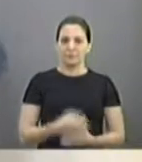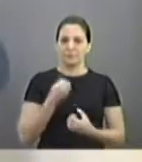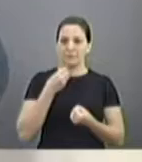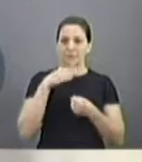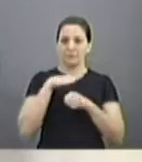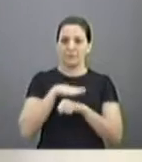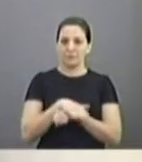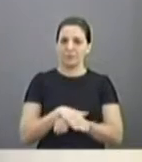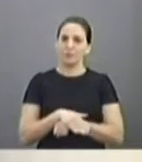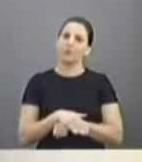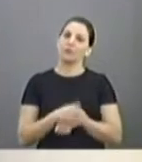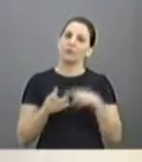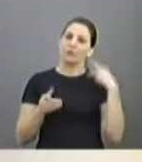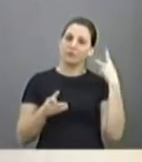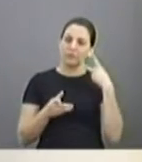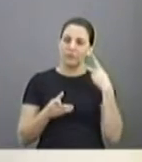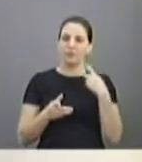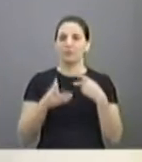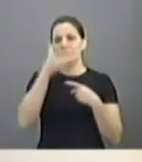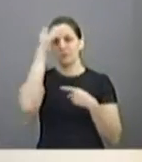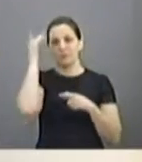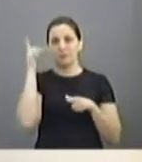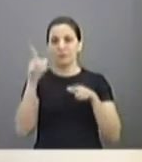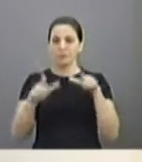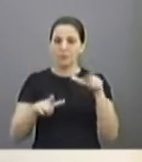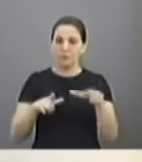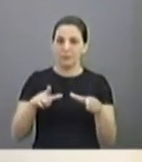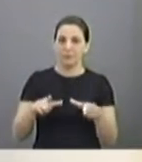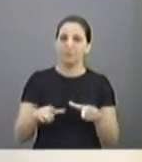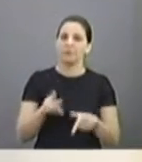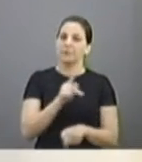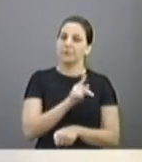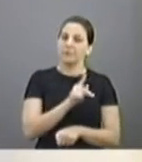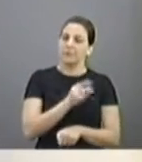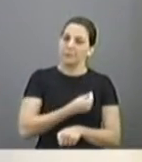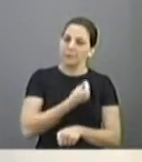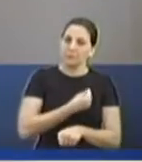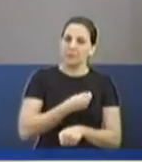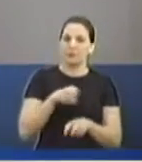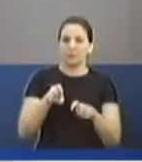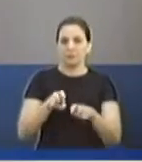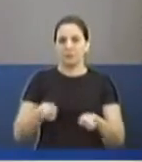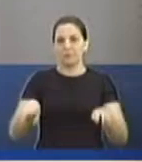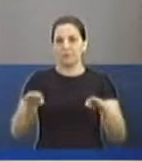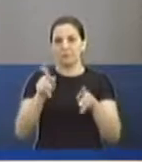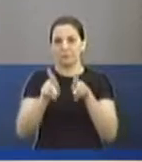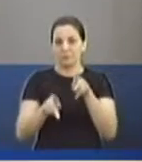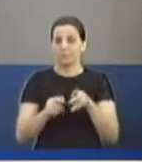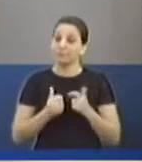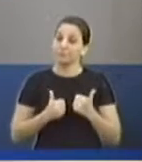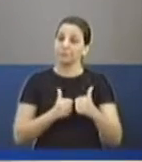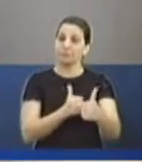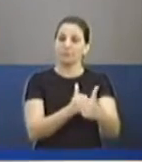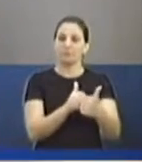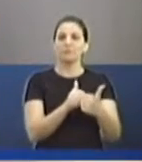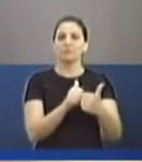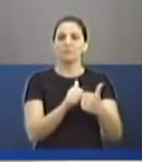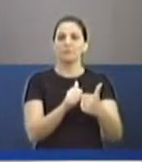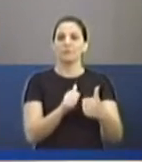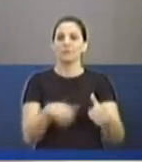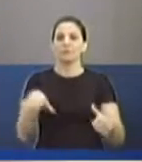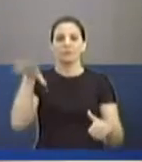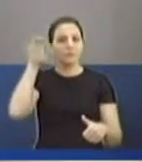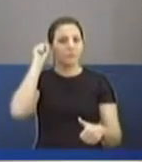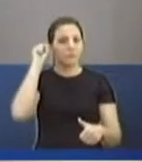Boa noite, senhores vereadores, funcionários, presentes aqui no plenário, população que acompanha e ouve